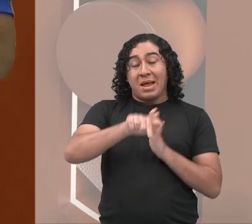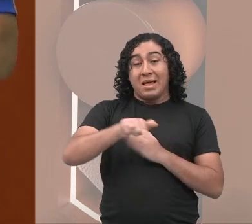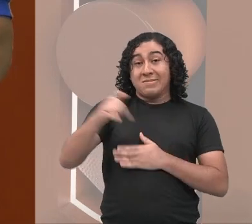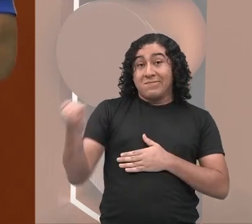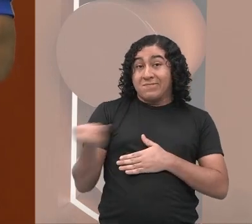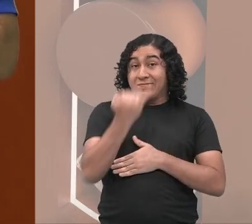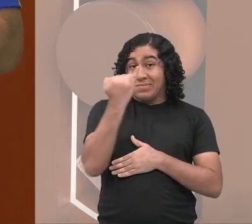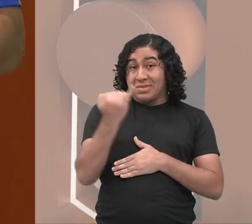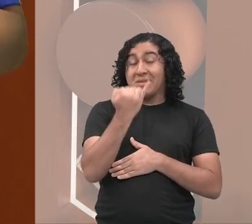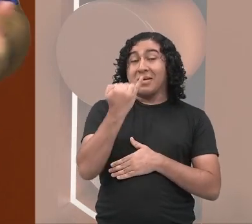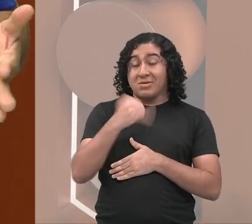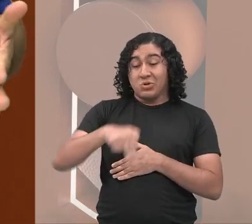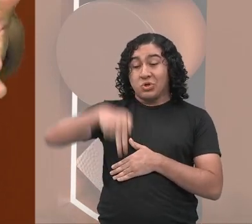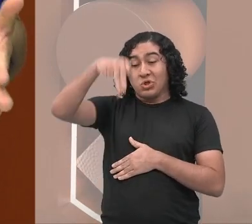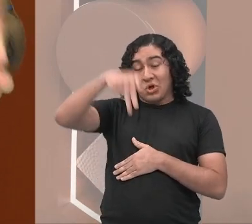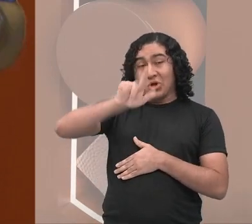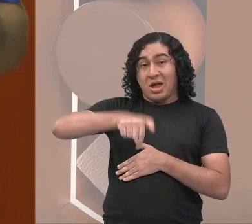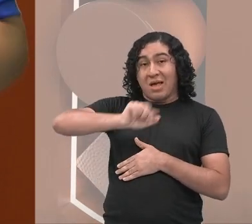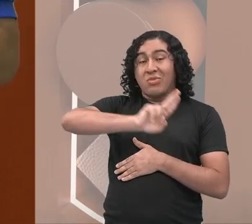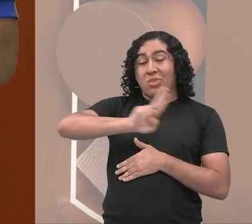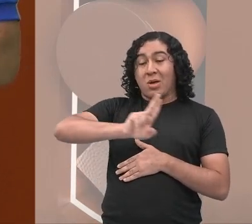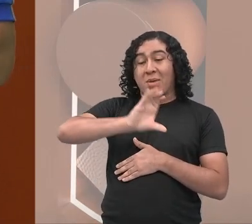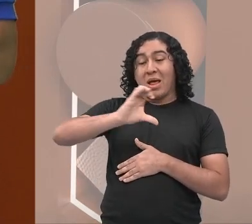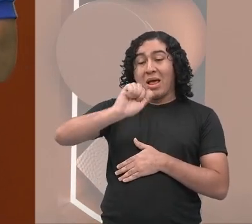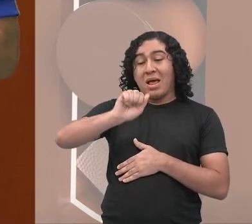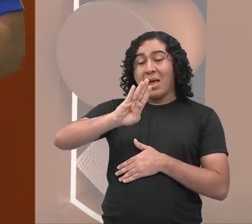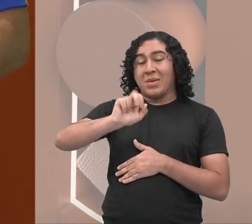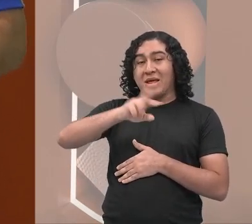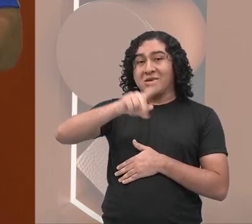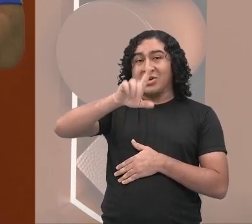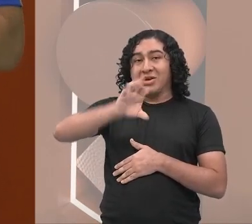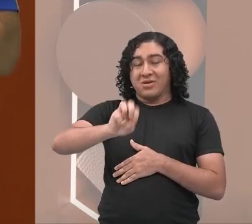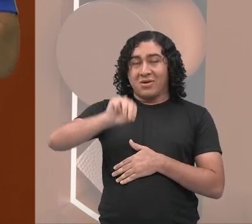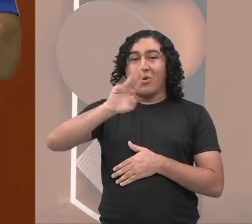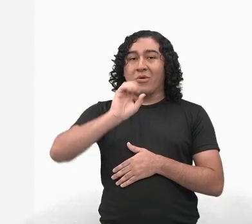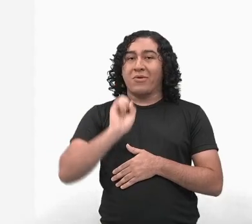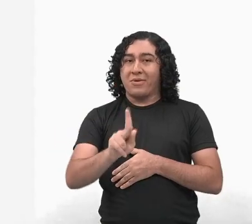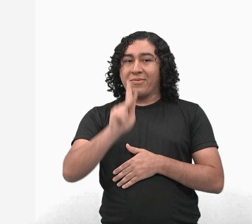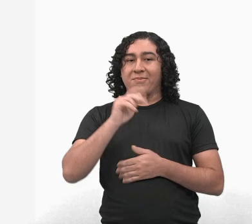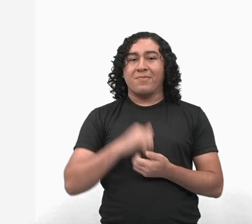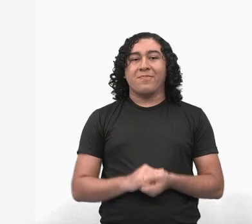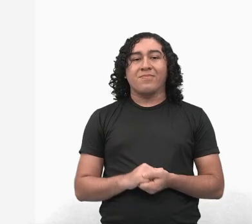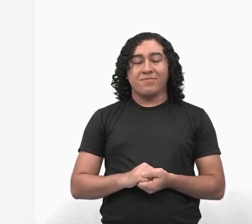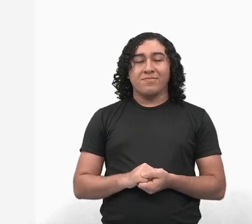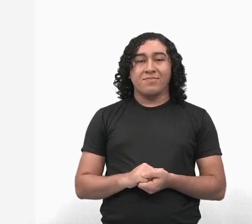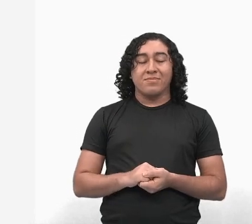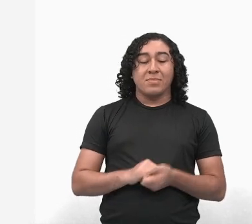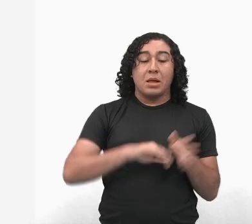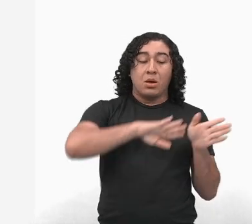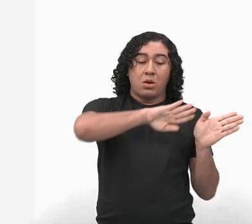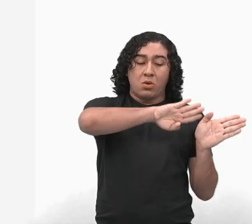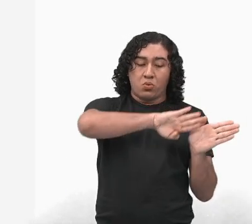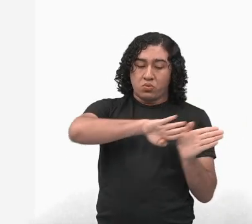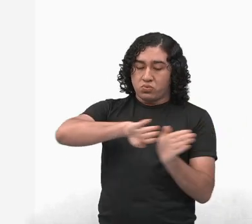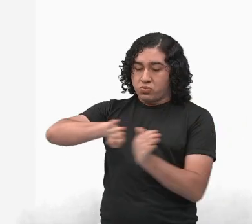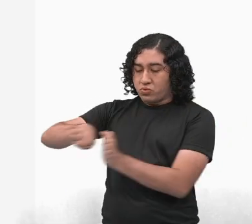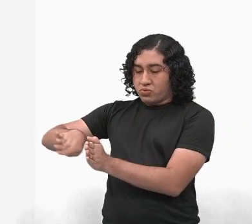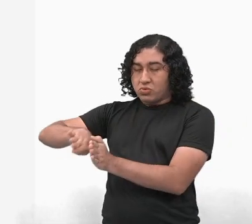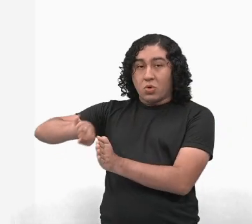da região norte, que foi justamente a cabanagem. Vamos adiante conhecer uma outra